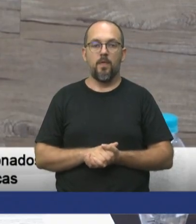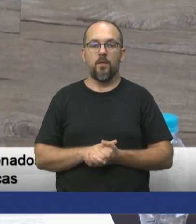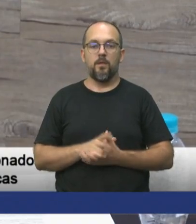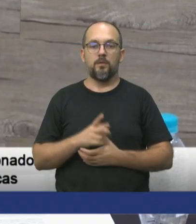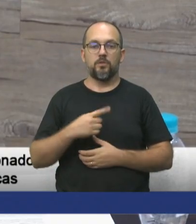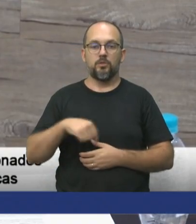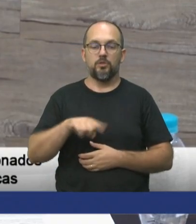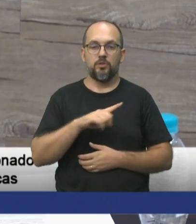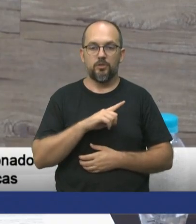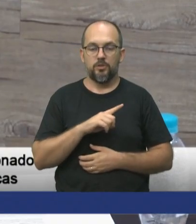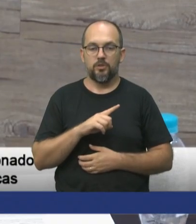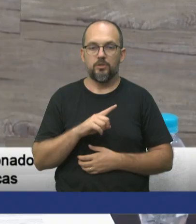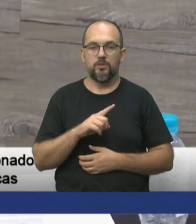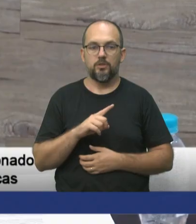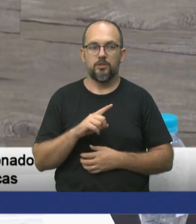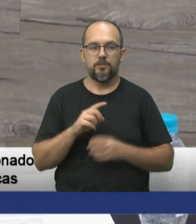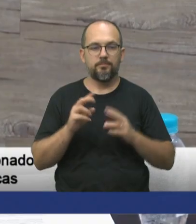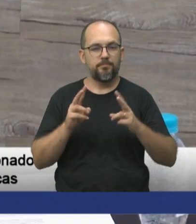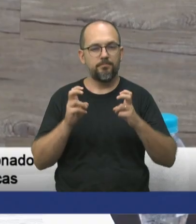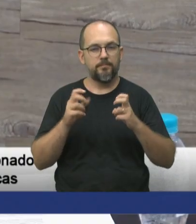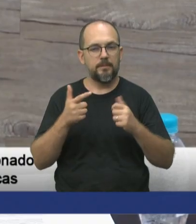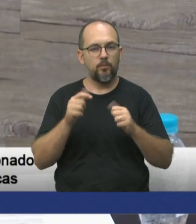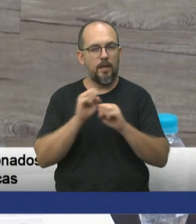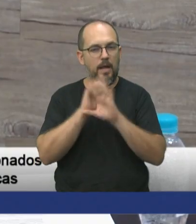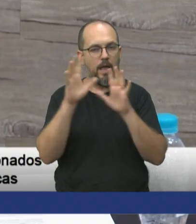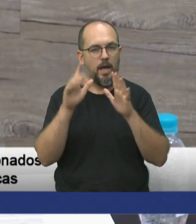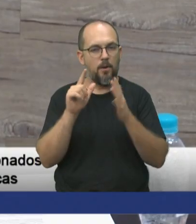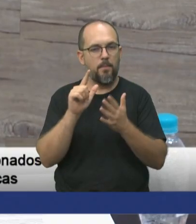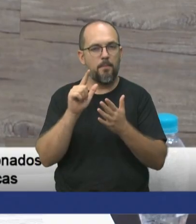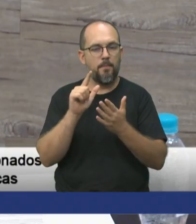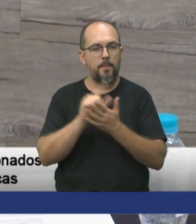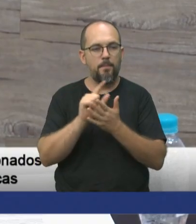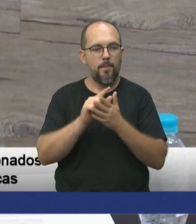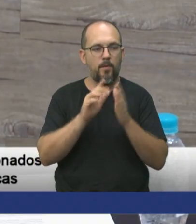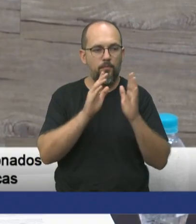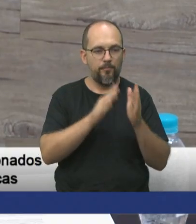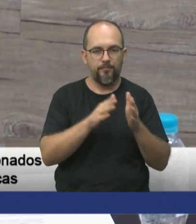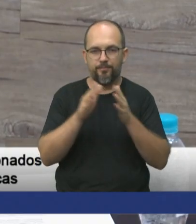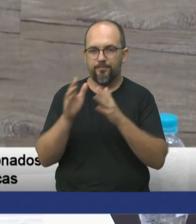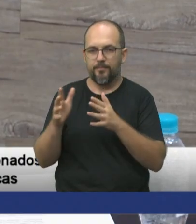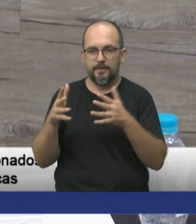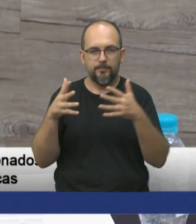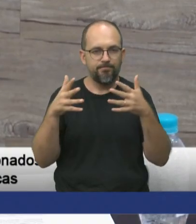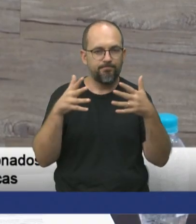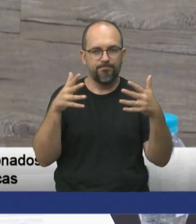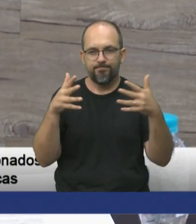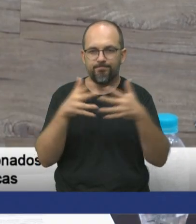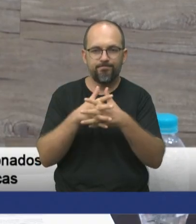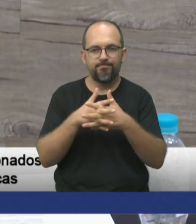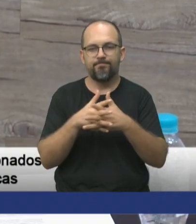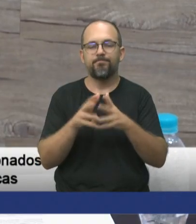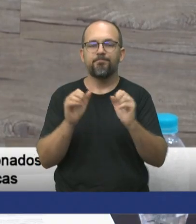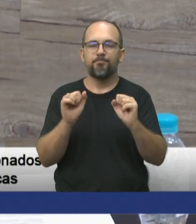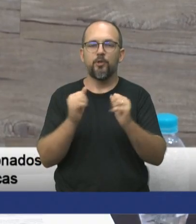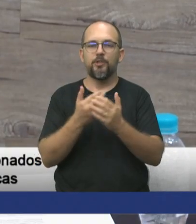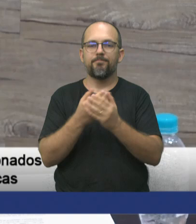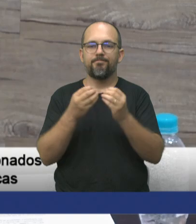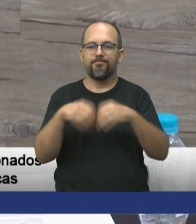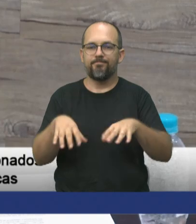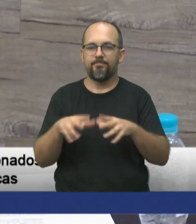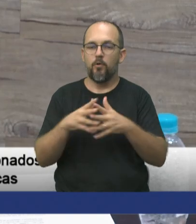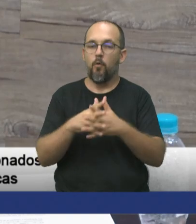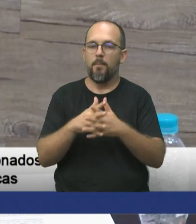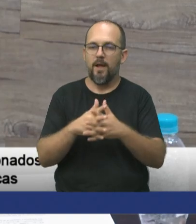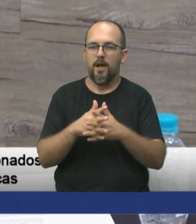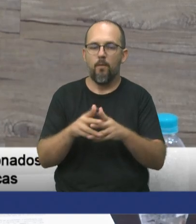identifica que esse papel não está muito claro, a gente acaba perdendo um pouco dessa noção. E é complexo tal qual